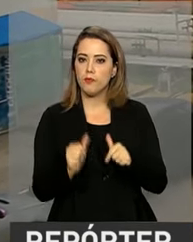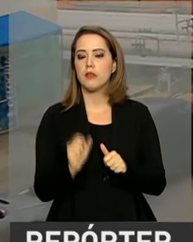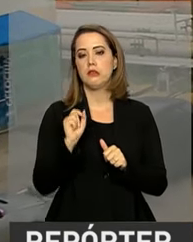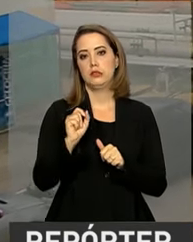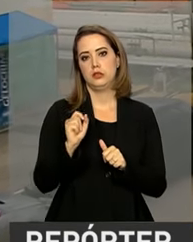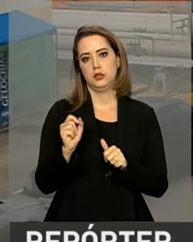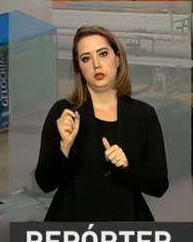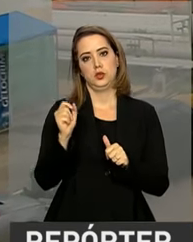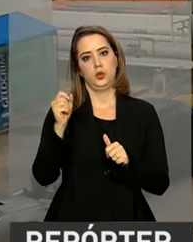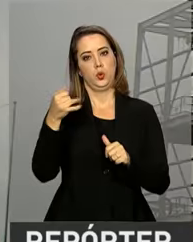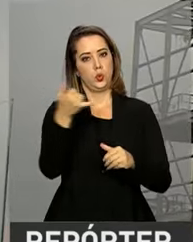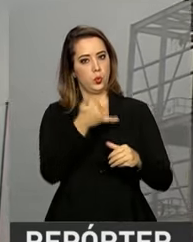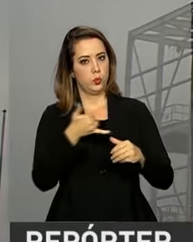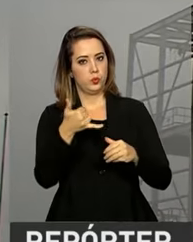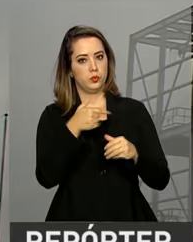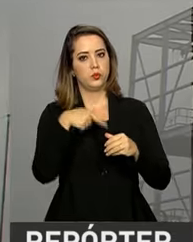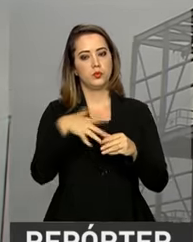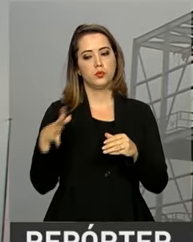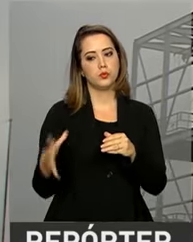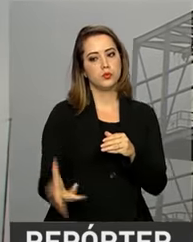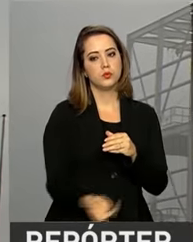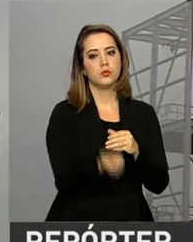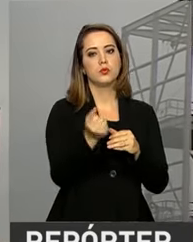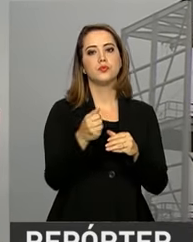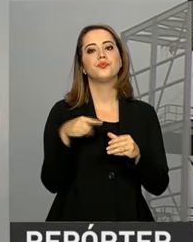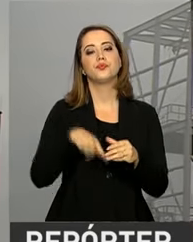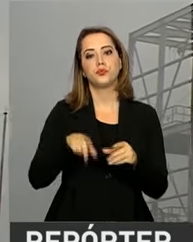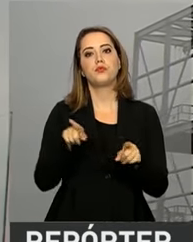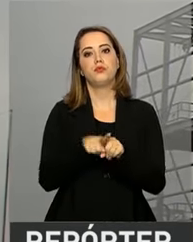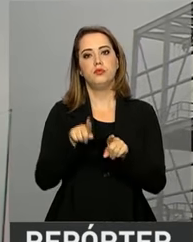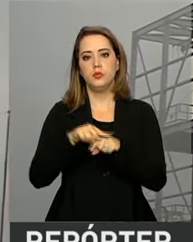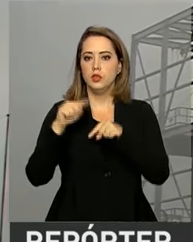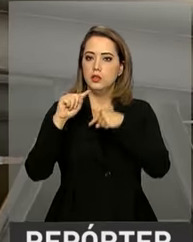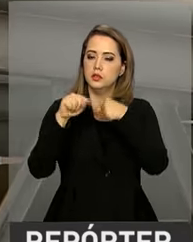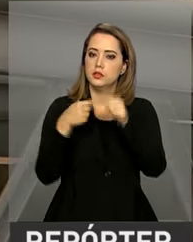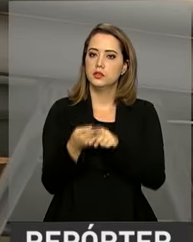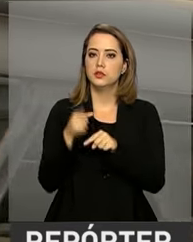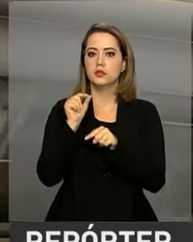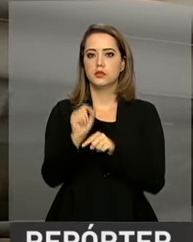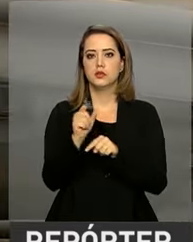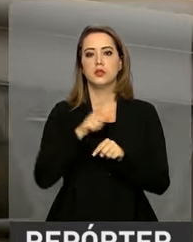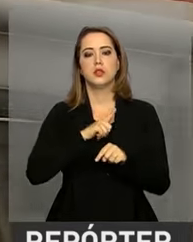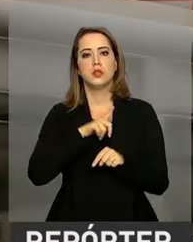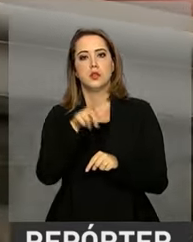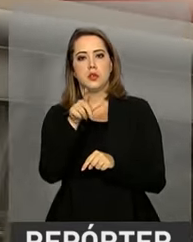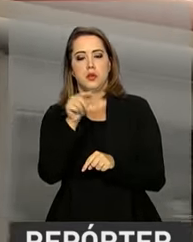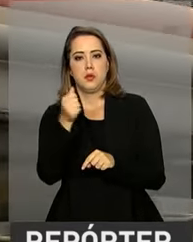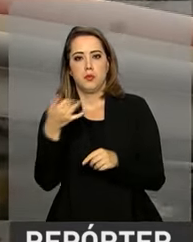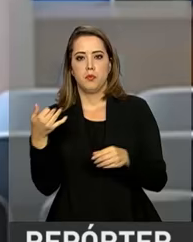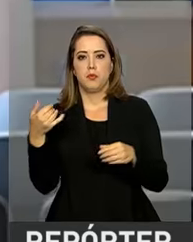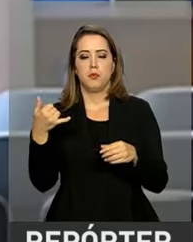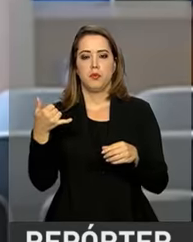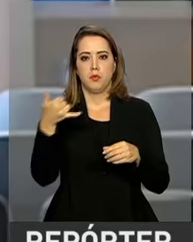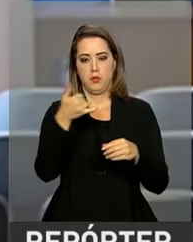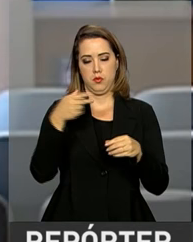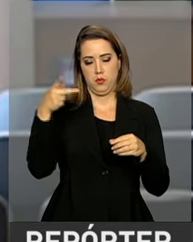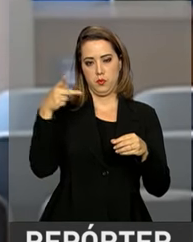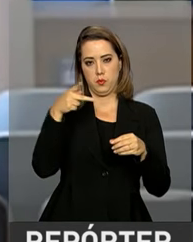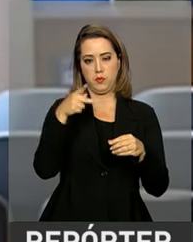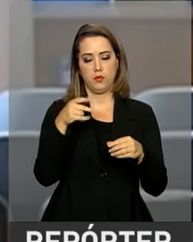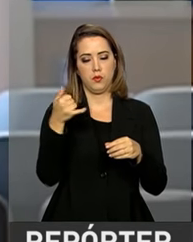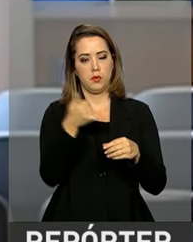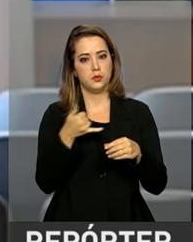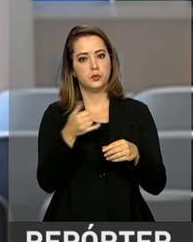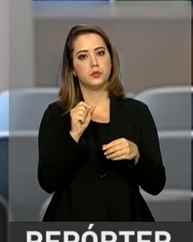óleo extraído dos poços. É no refino que o petróleo dá origem, por exemplo, à gasolina e ao óleo diesel. O refino, que